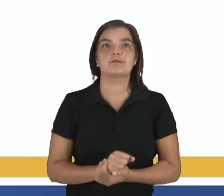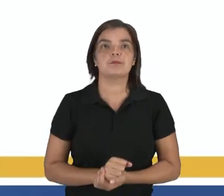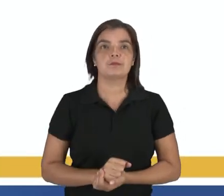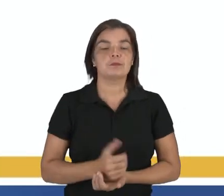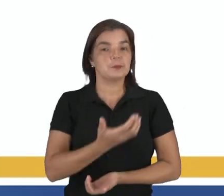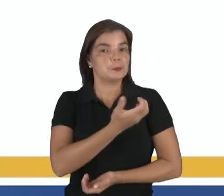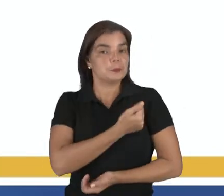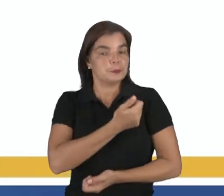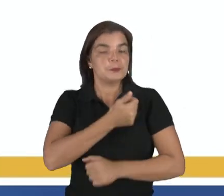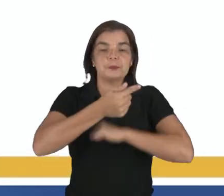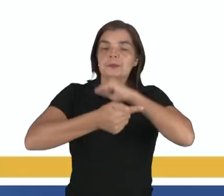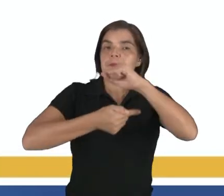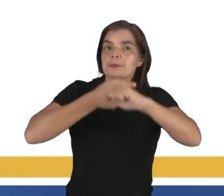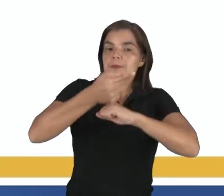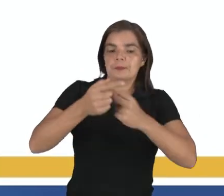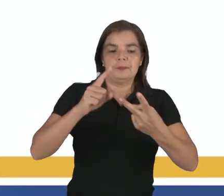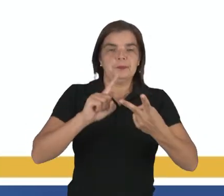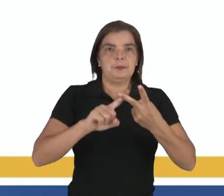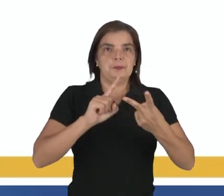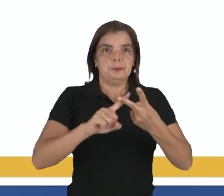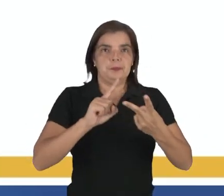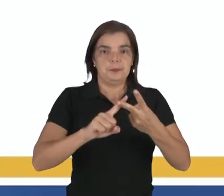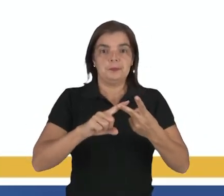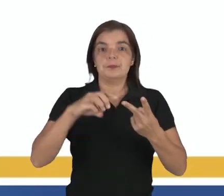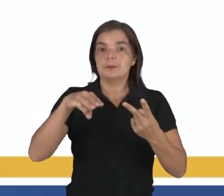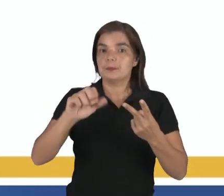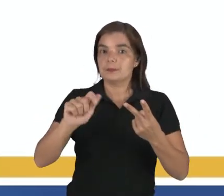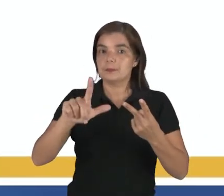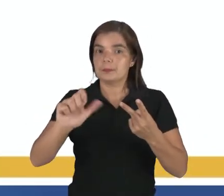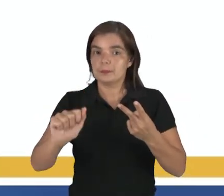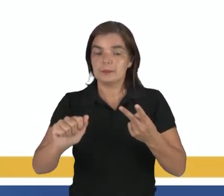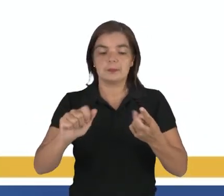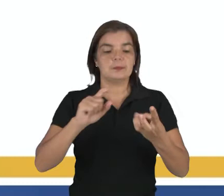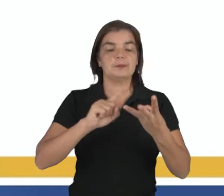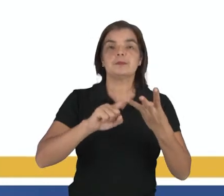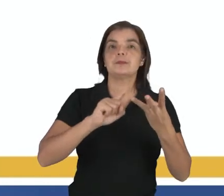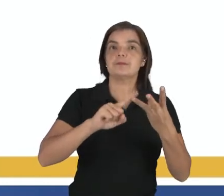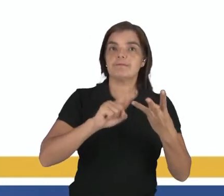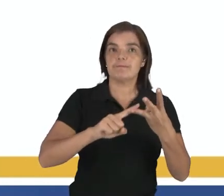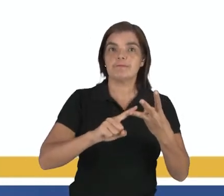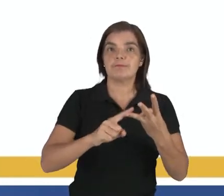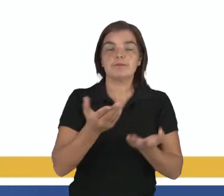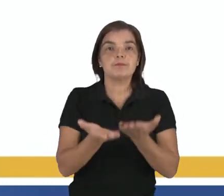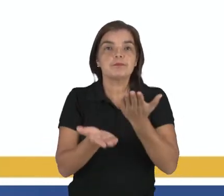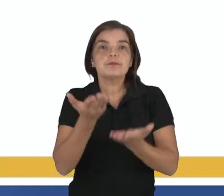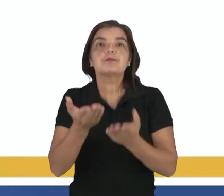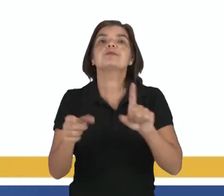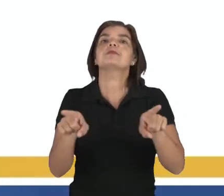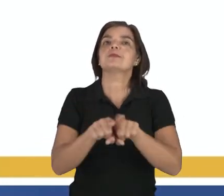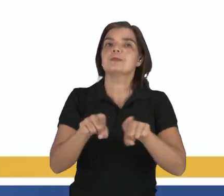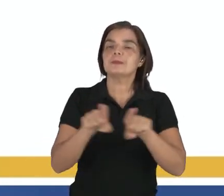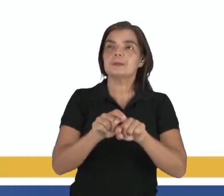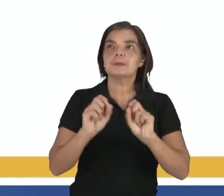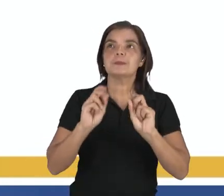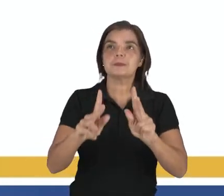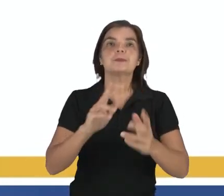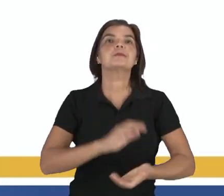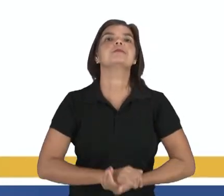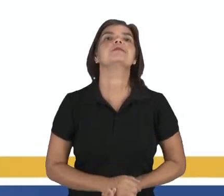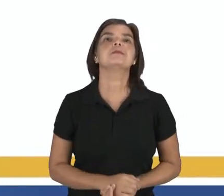com número de átomos, mol com massa molar e mol com volume,